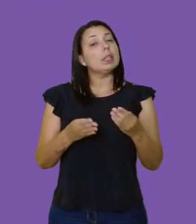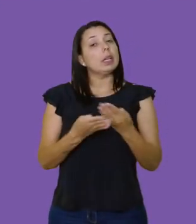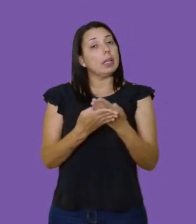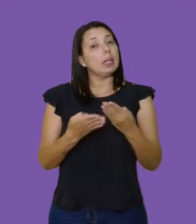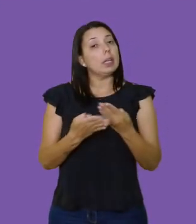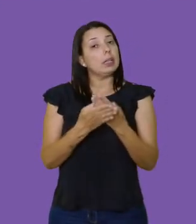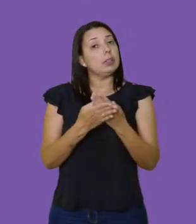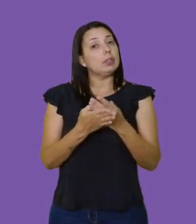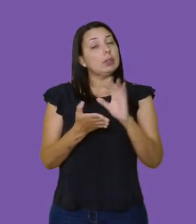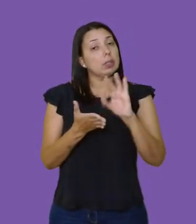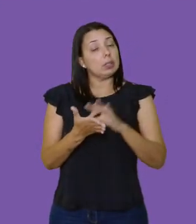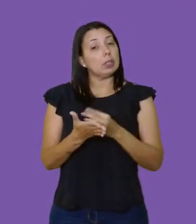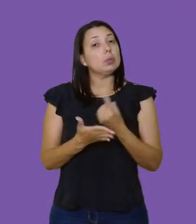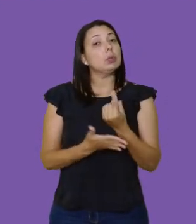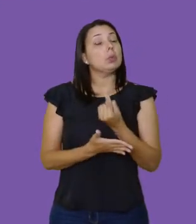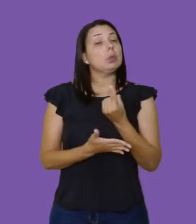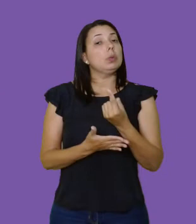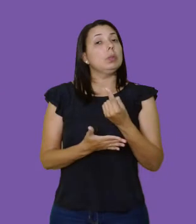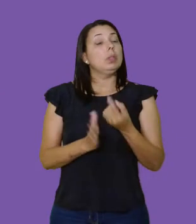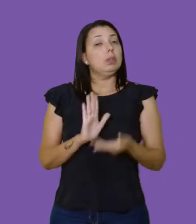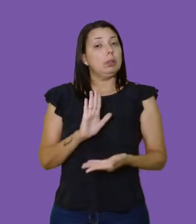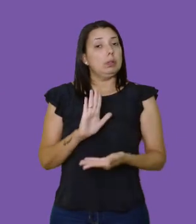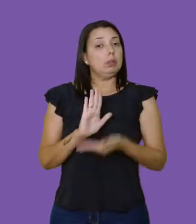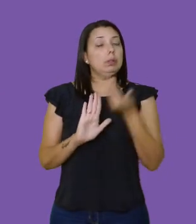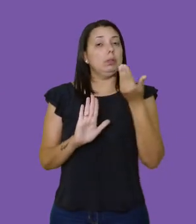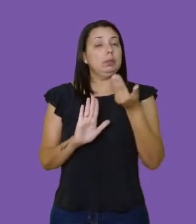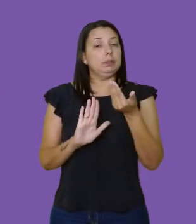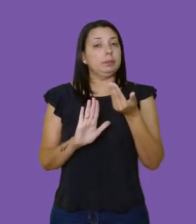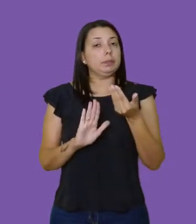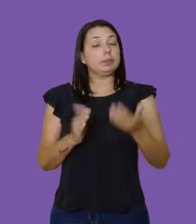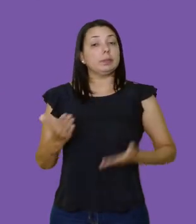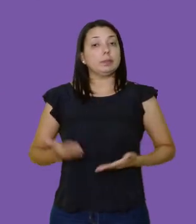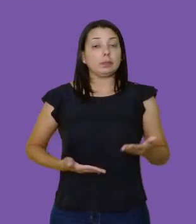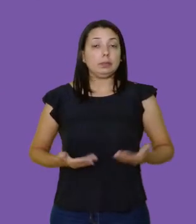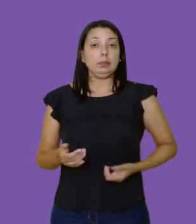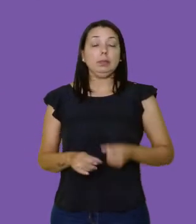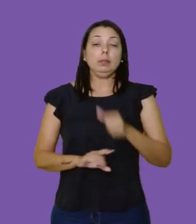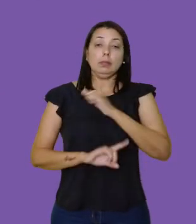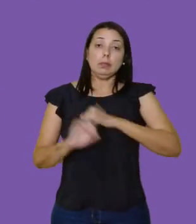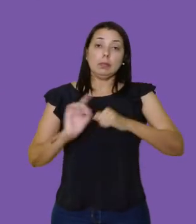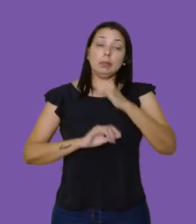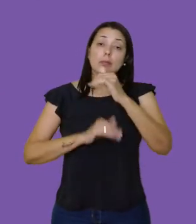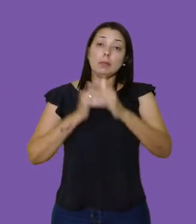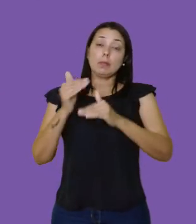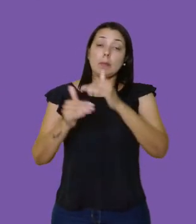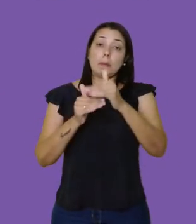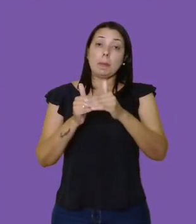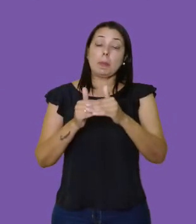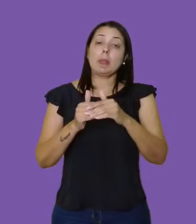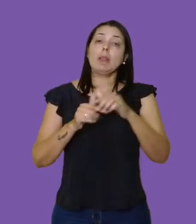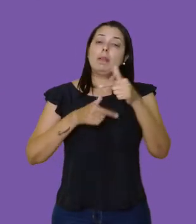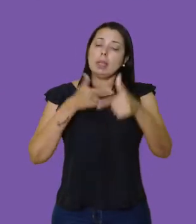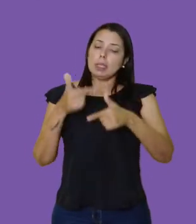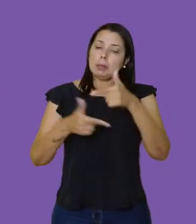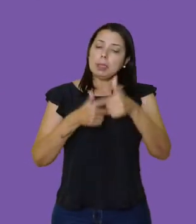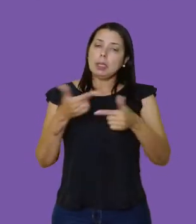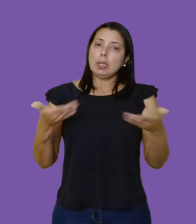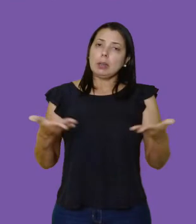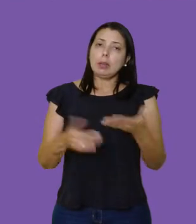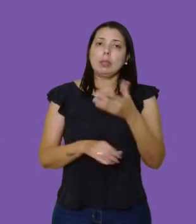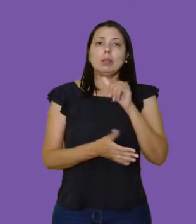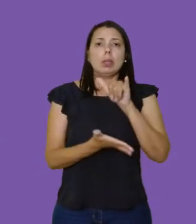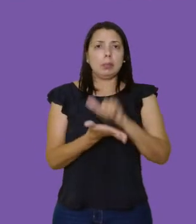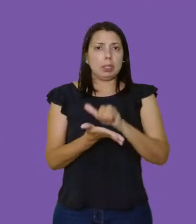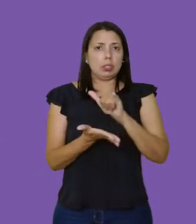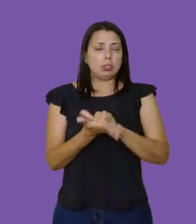social no Cadastro Único. Eles tiraram a rede de assistência social do processo e vão trabalhar com esse aplicativo,